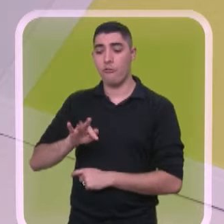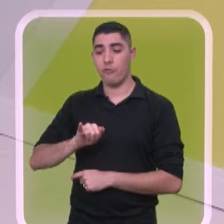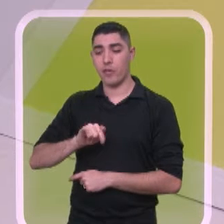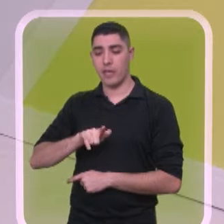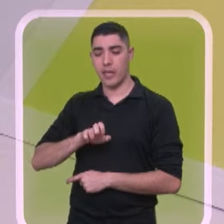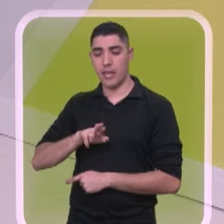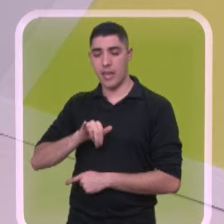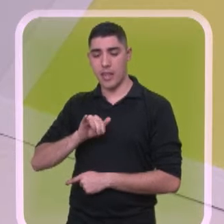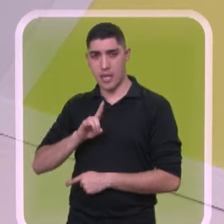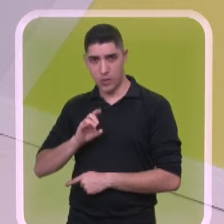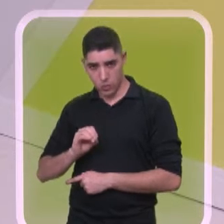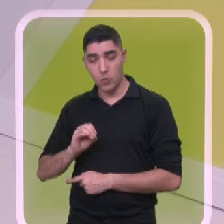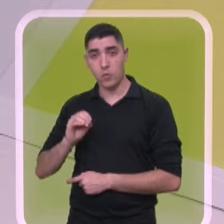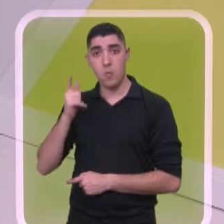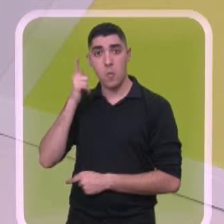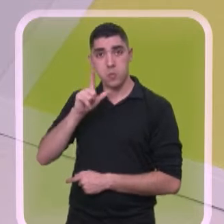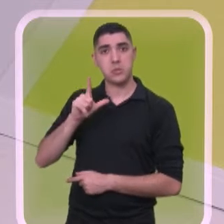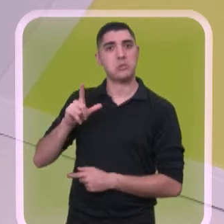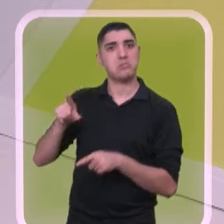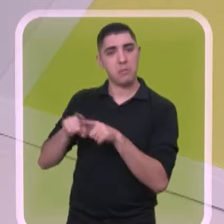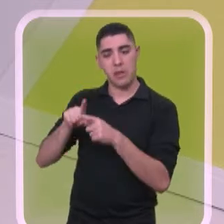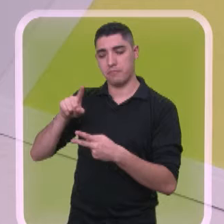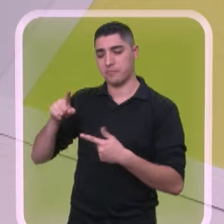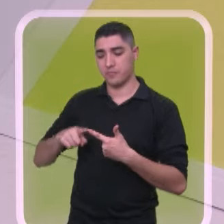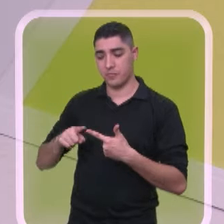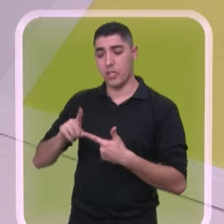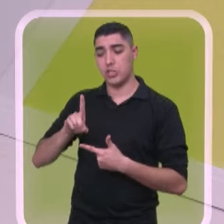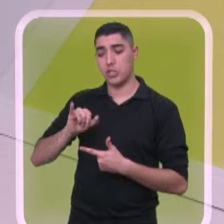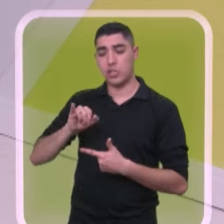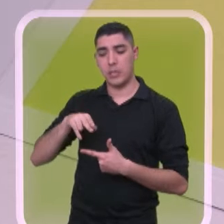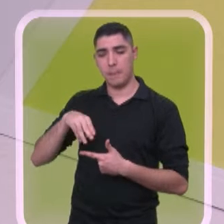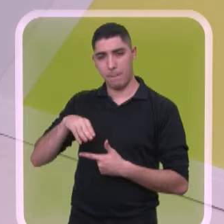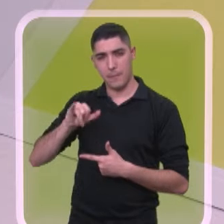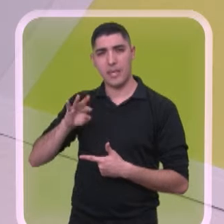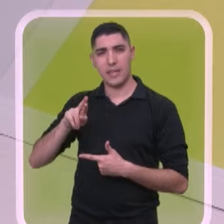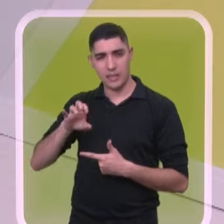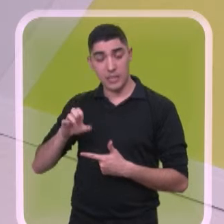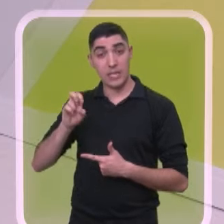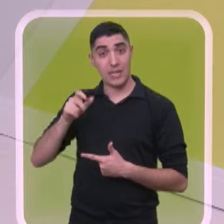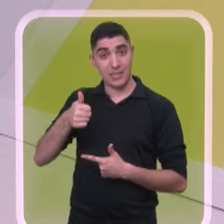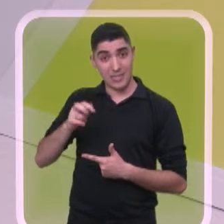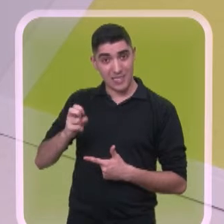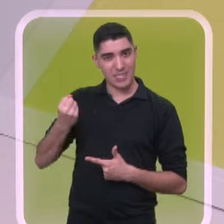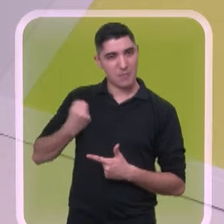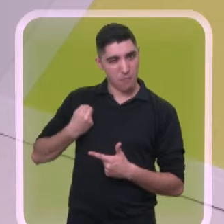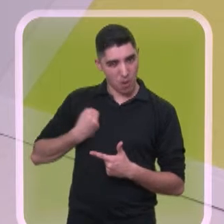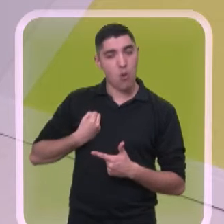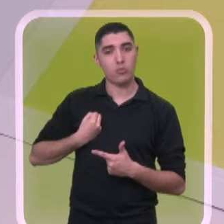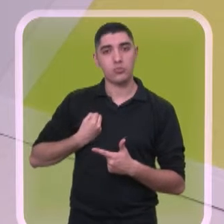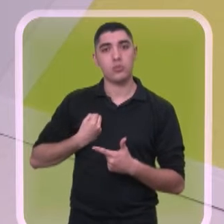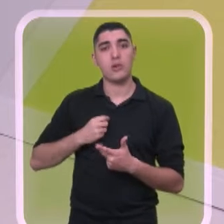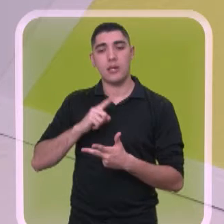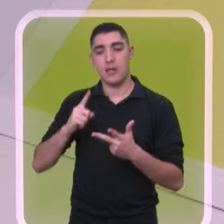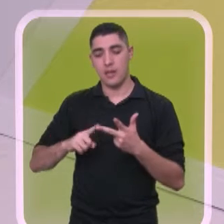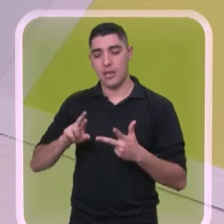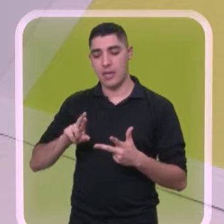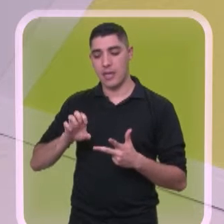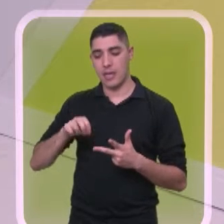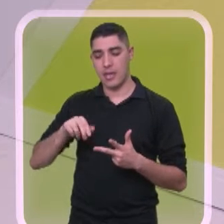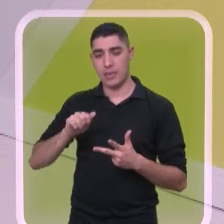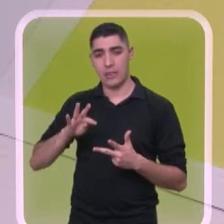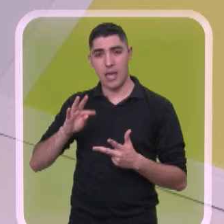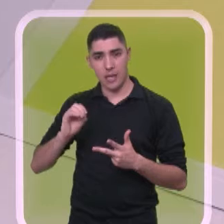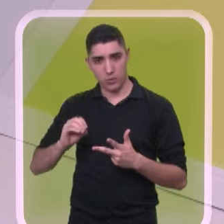6 rebotes e 5 assistências. Dimitri, 15 pontos, uma assistência e um rebote. O Renato Carbonari fez um